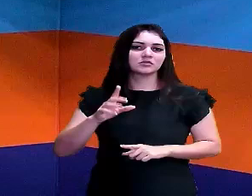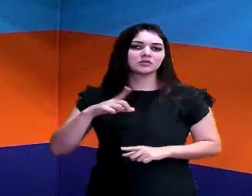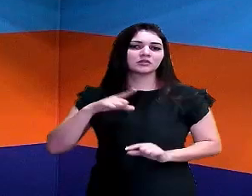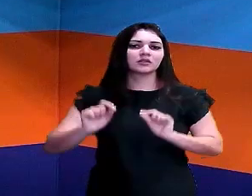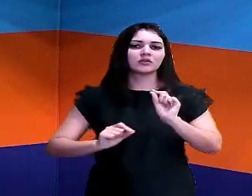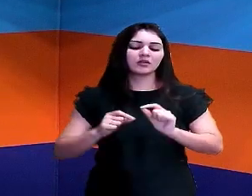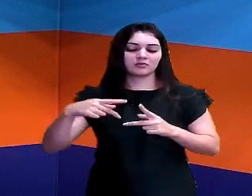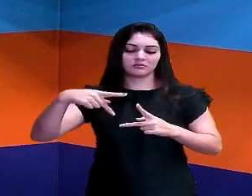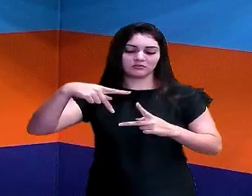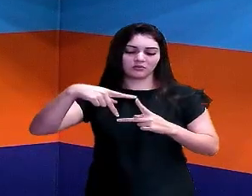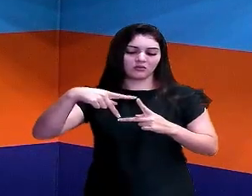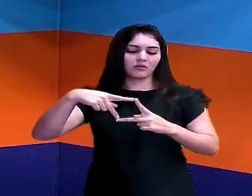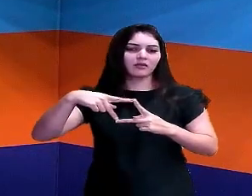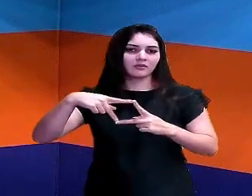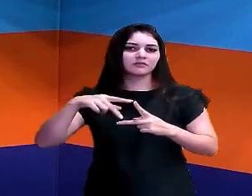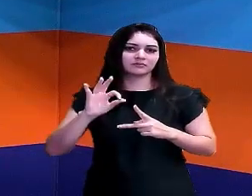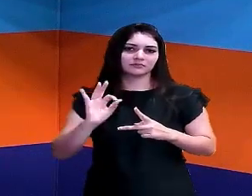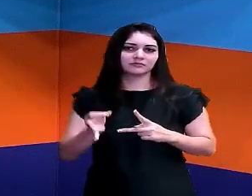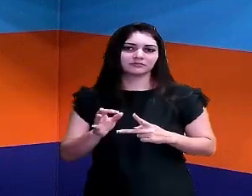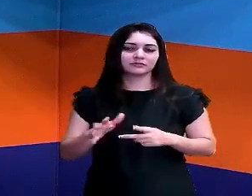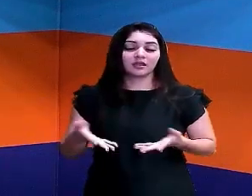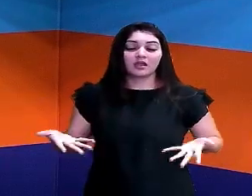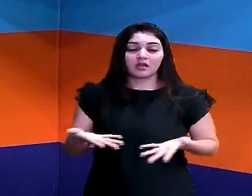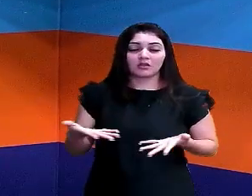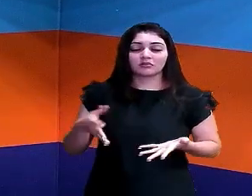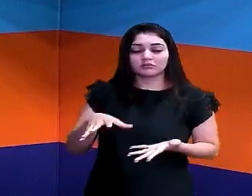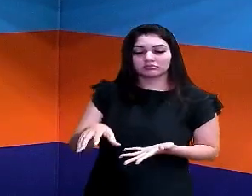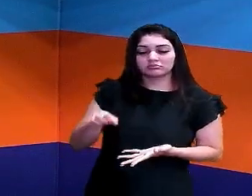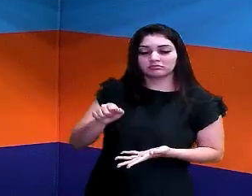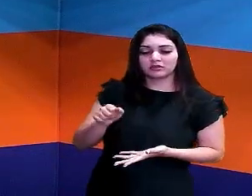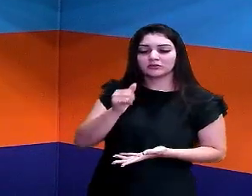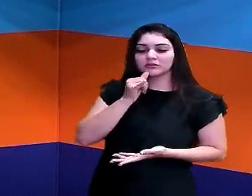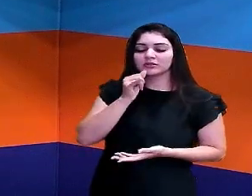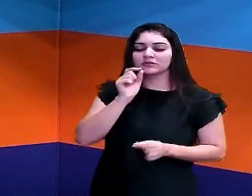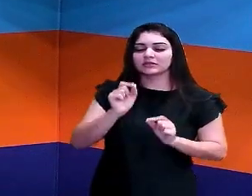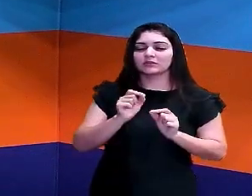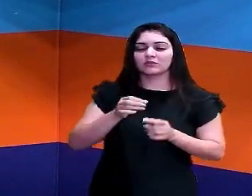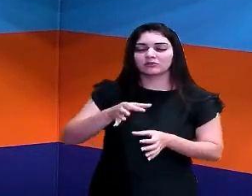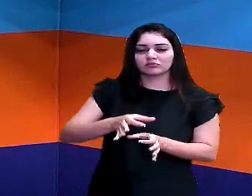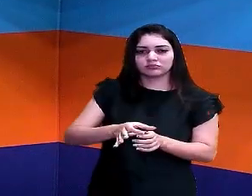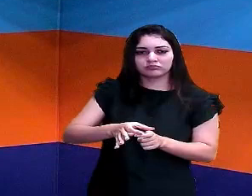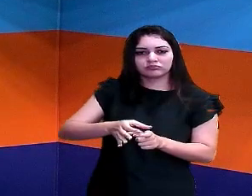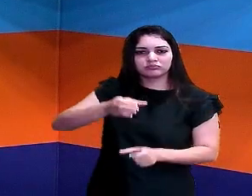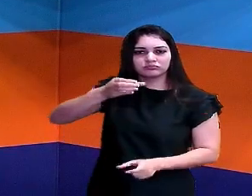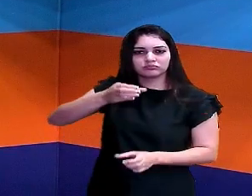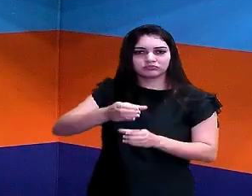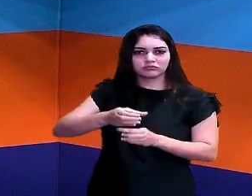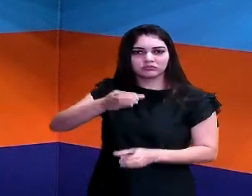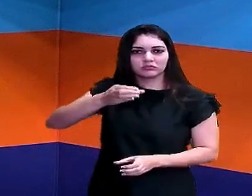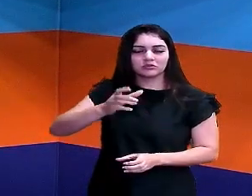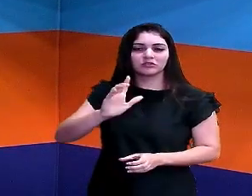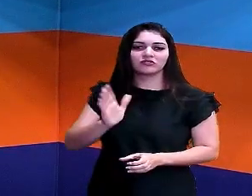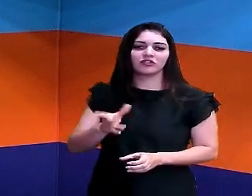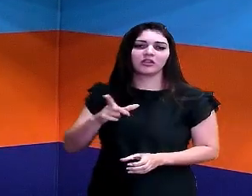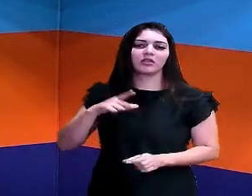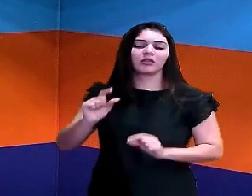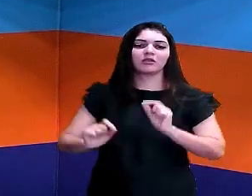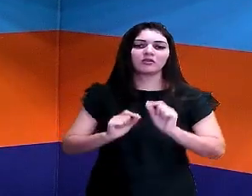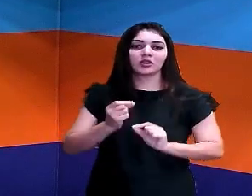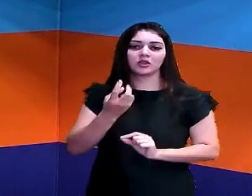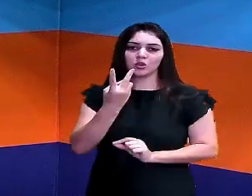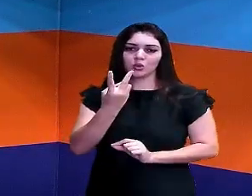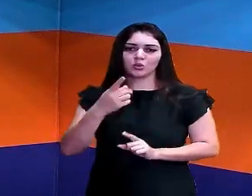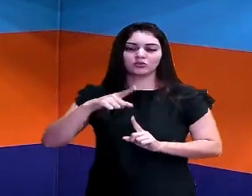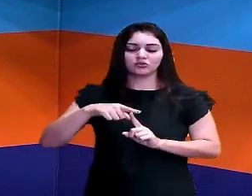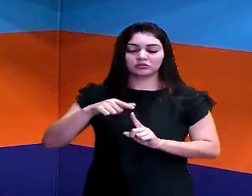o quadradinho aqui. Agora, quando eu pego aqui o cilindro, eu já estou vendo duas regiões planas,